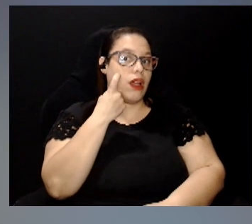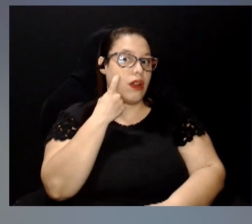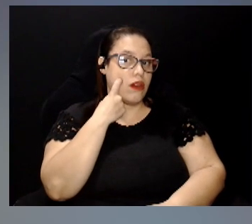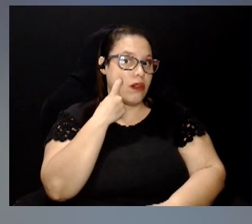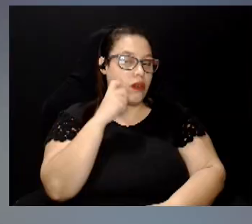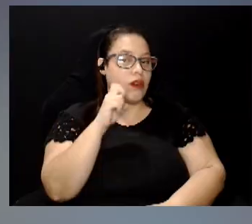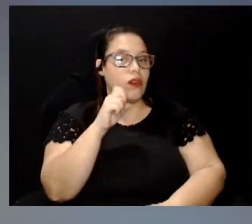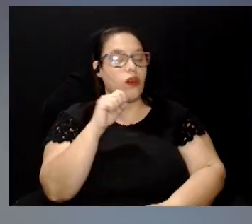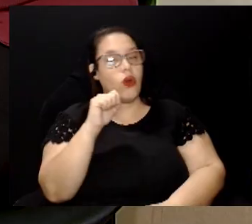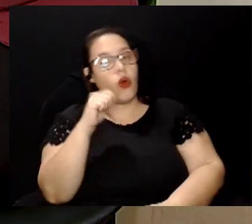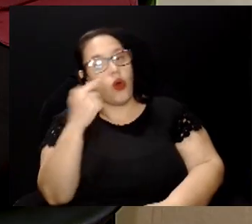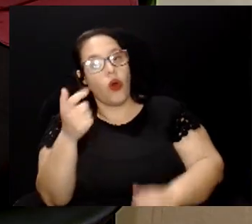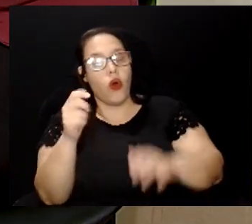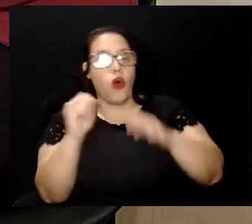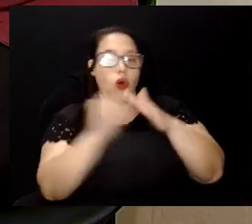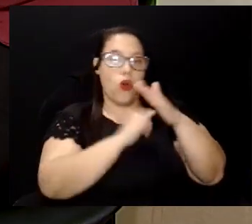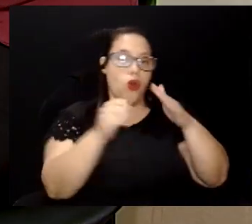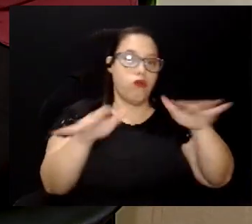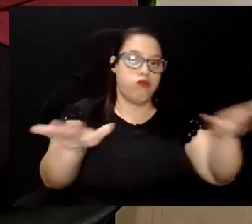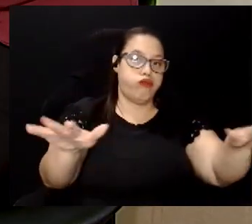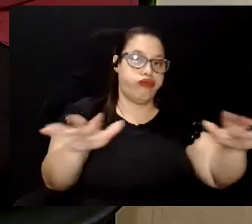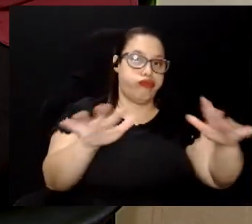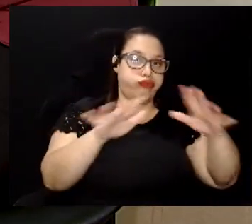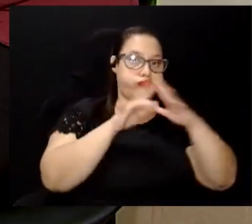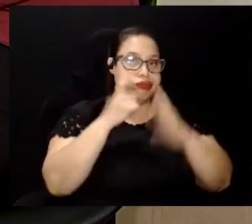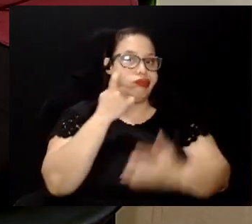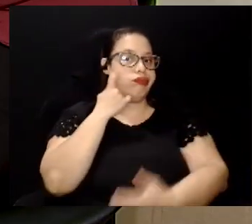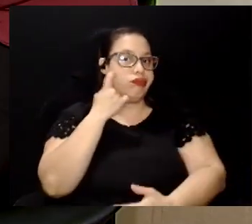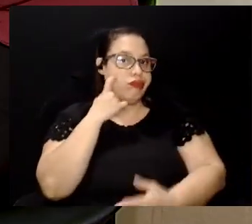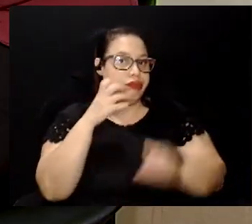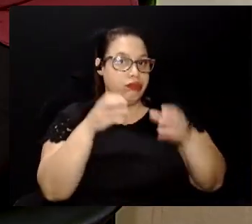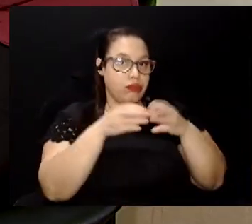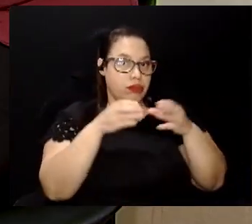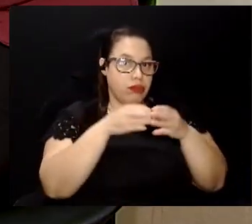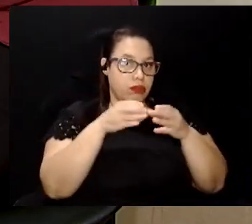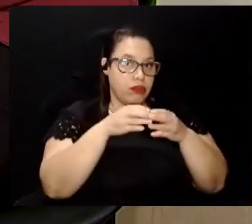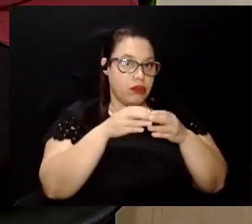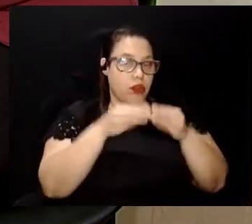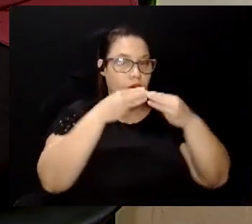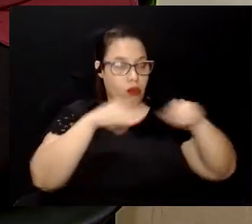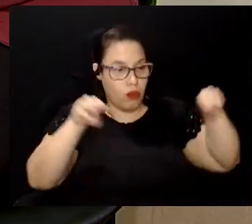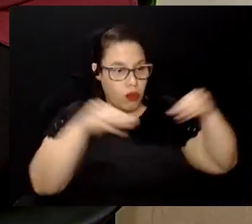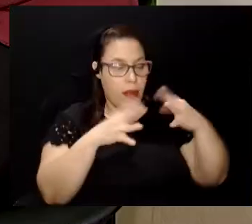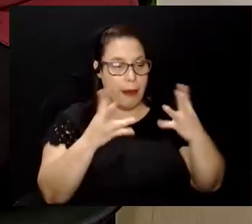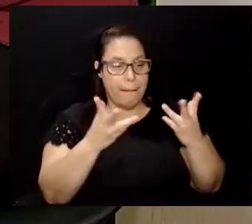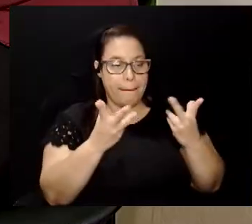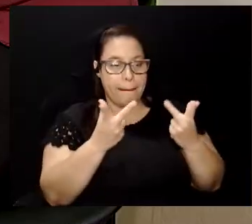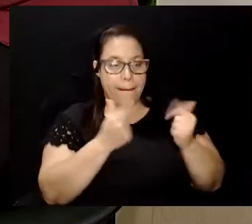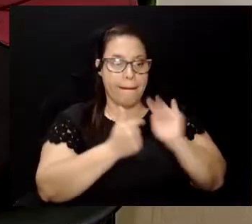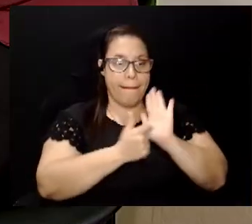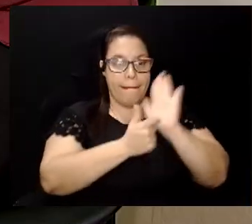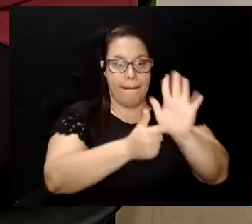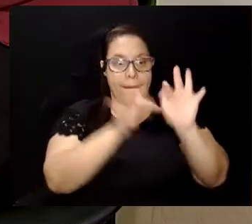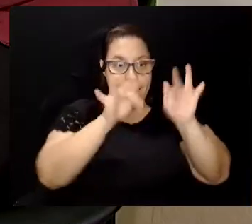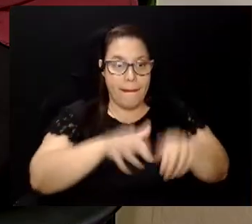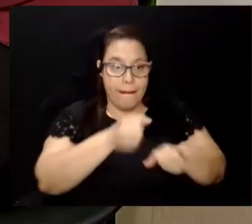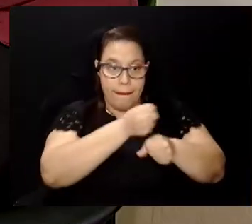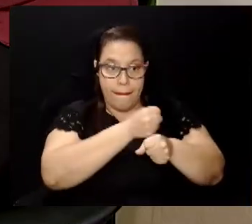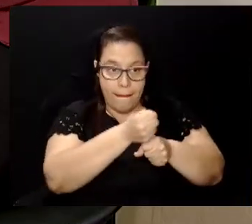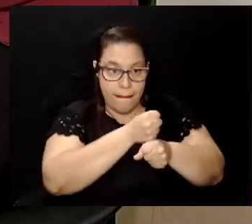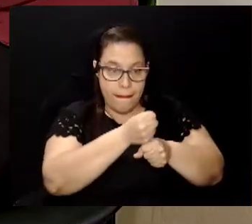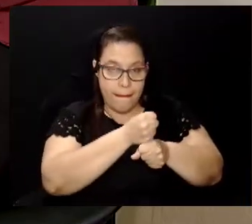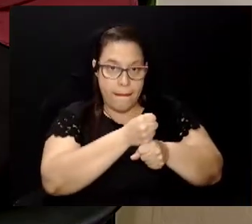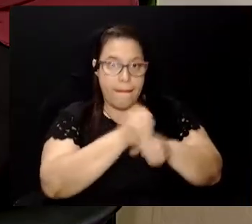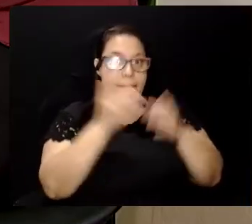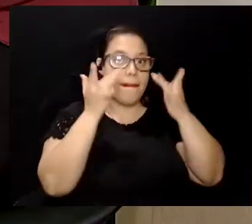para cá na sexta-feira e é um grande musical que eles apresentam no final do ano no Teatro Oficina